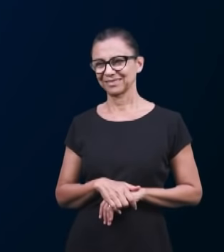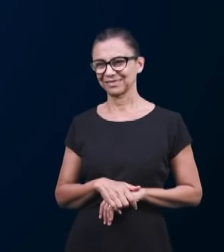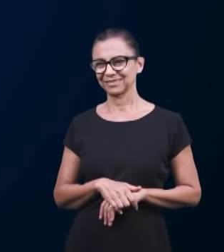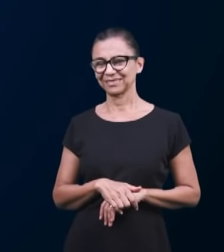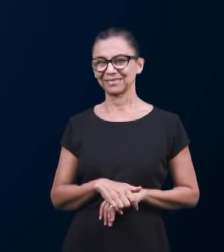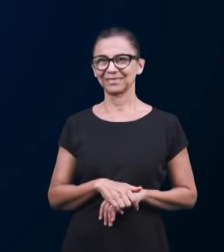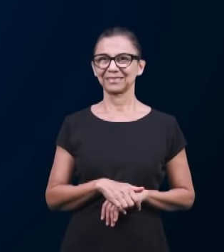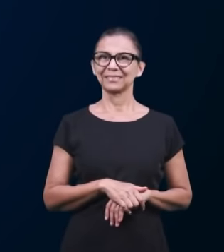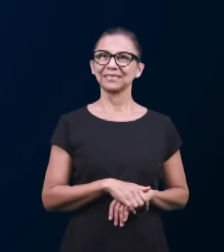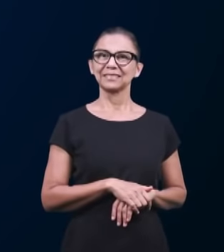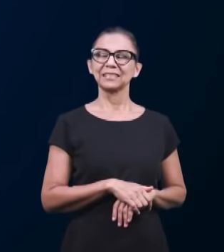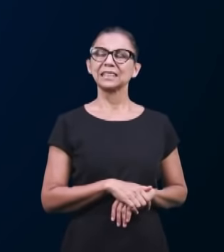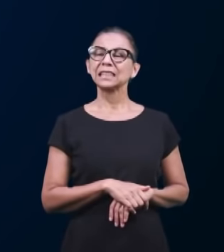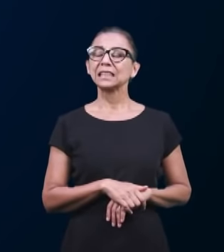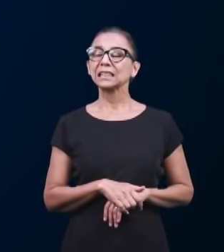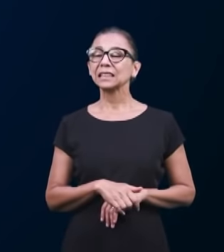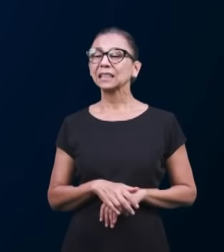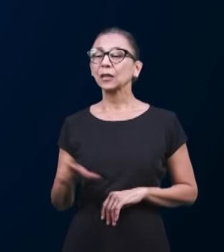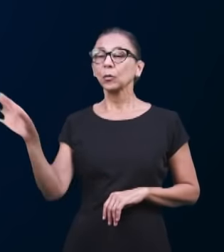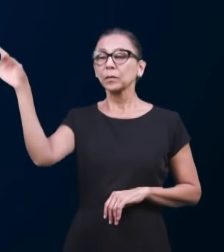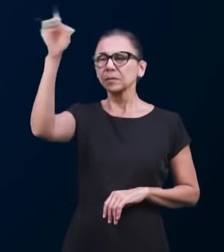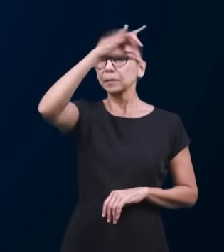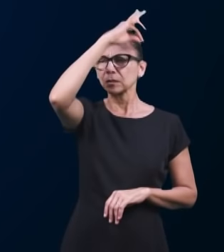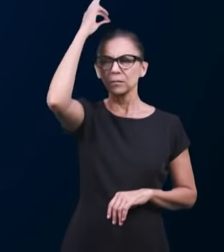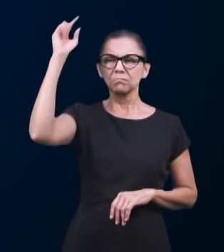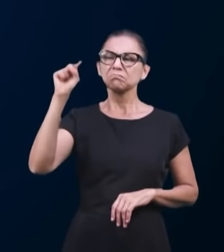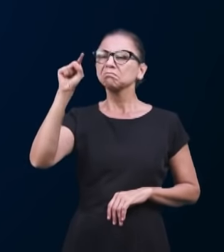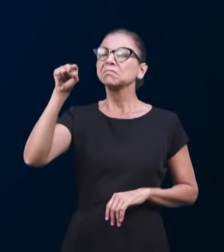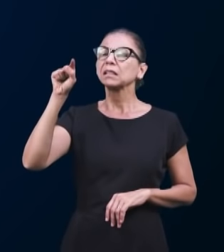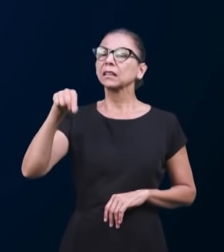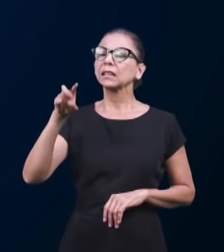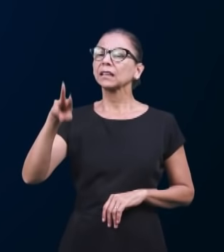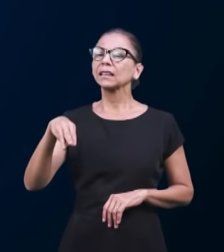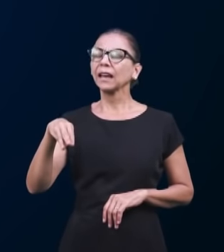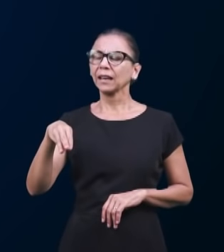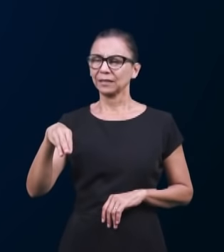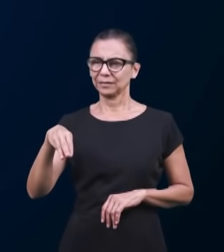Isso. E quem batiza com o Espírito Santo?